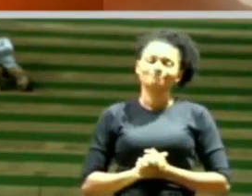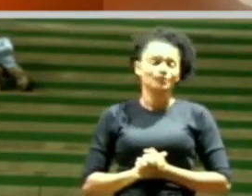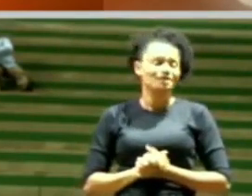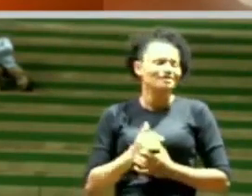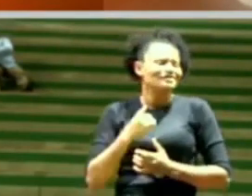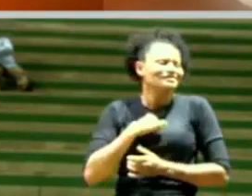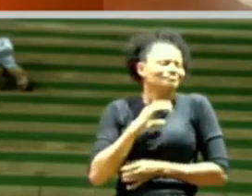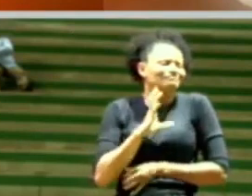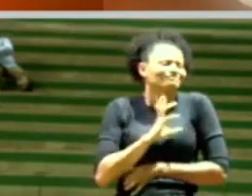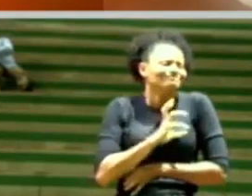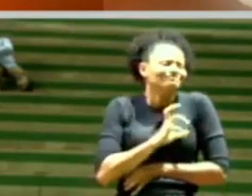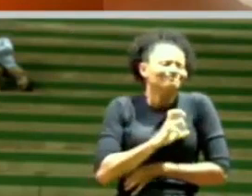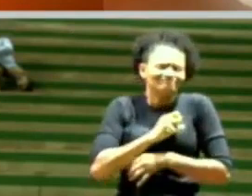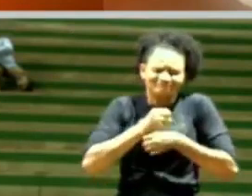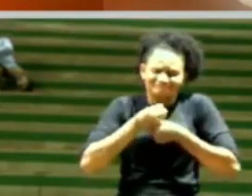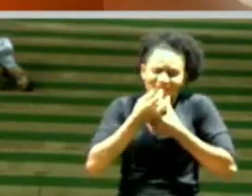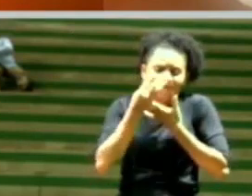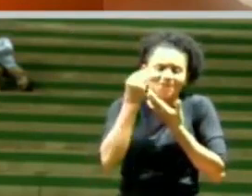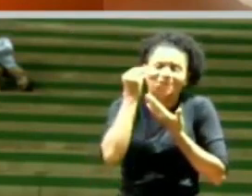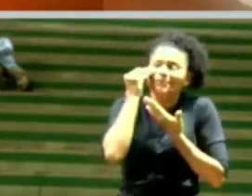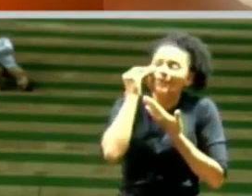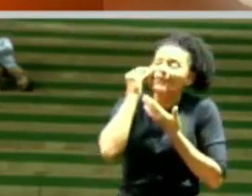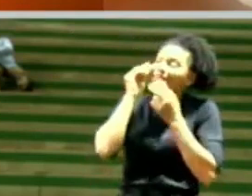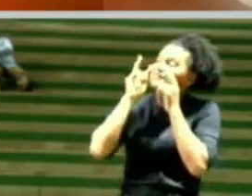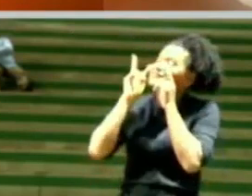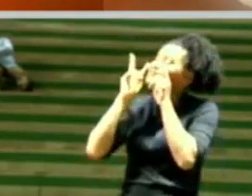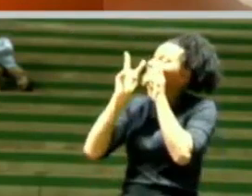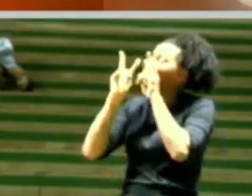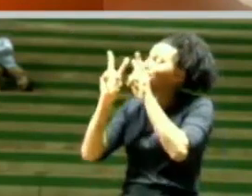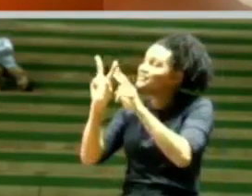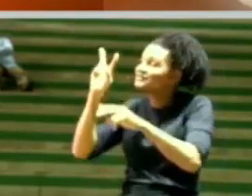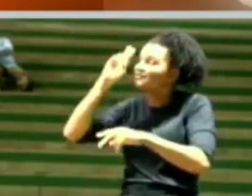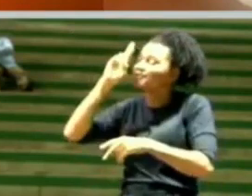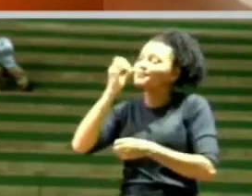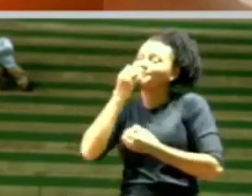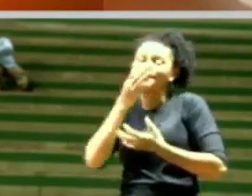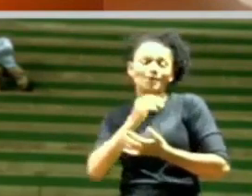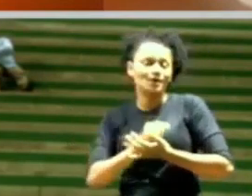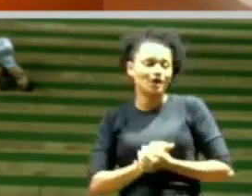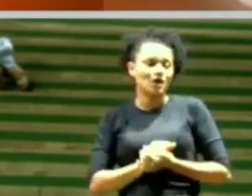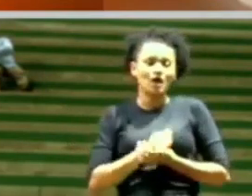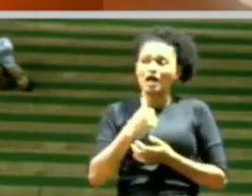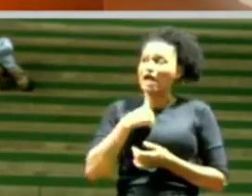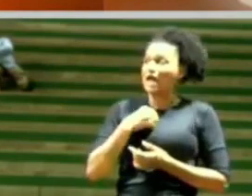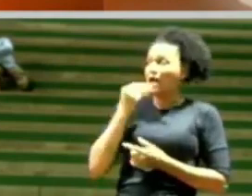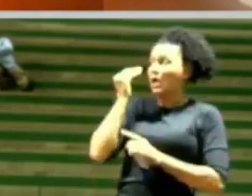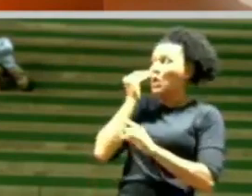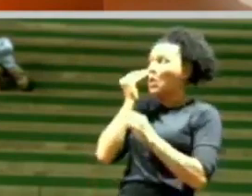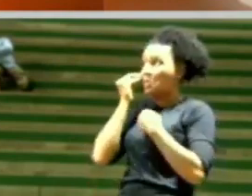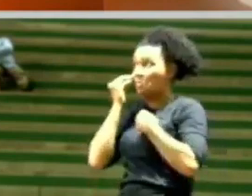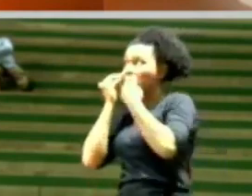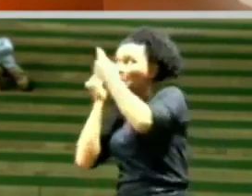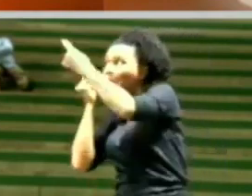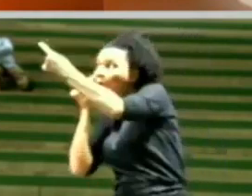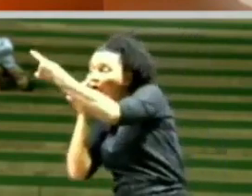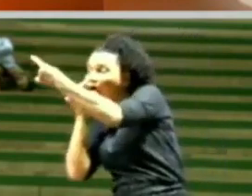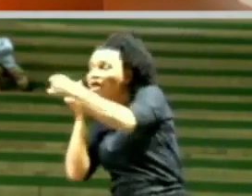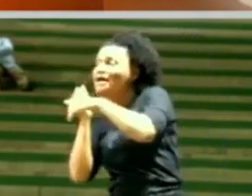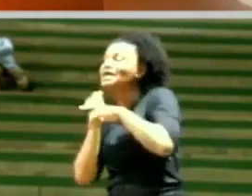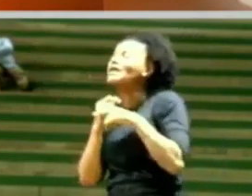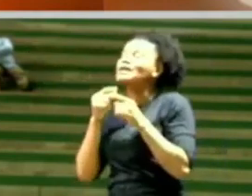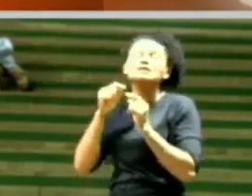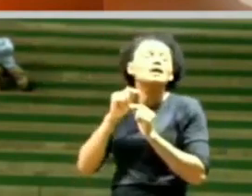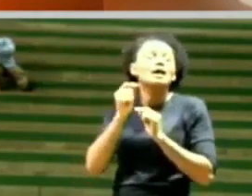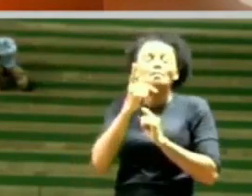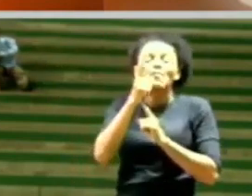Eu amo essa expressão provai. Porque provai aqui não é eu te provar que ele é bom. Não. Provar